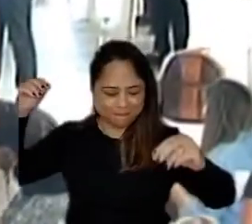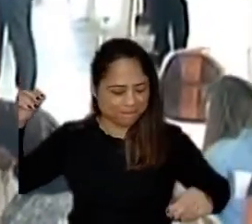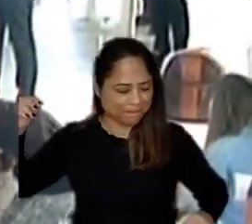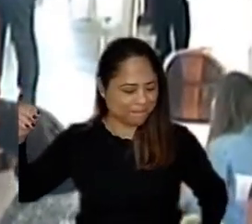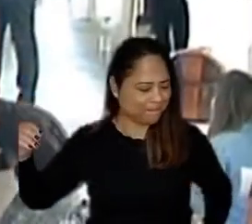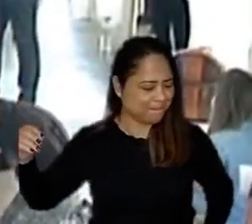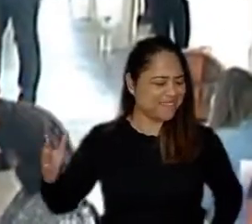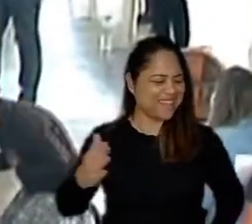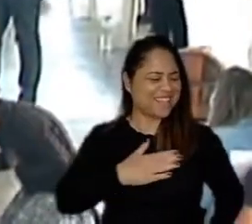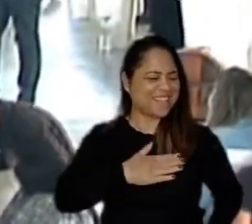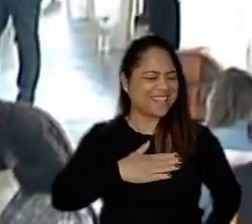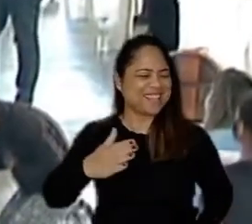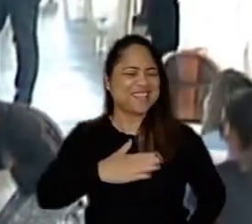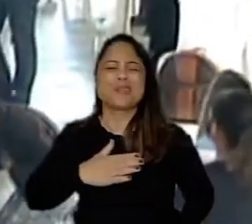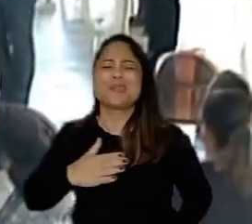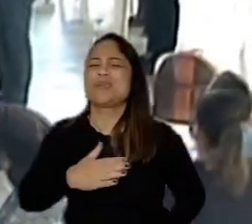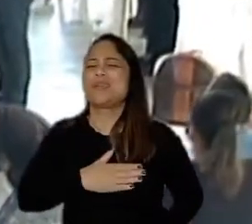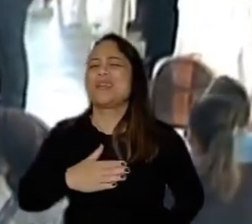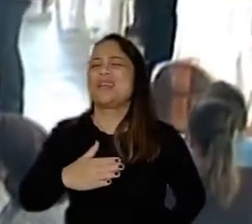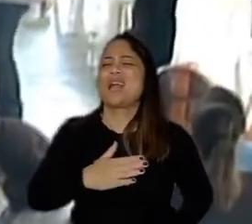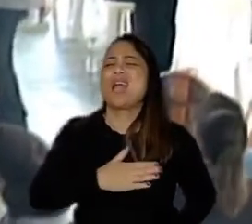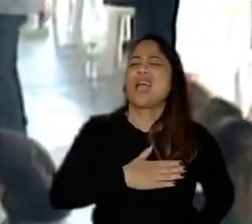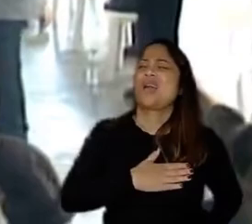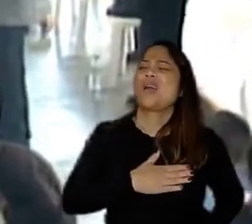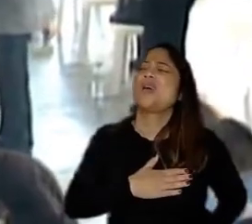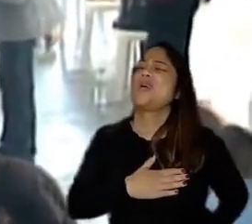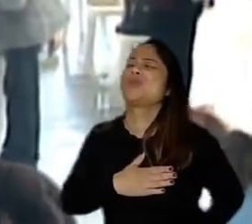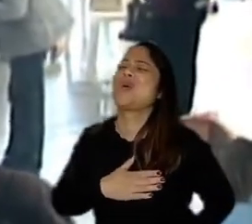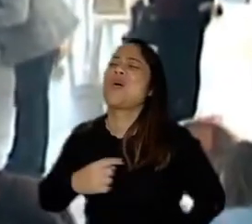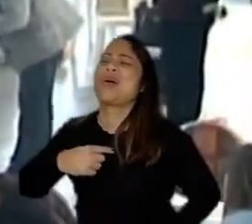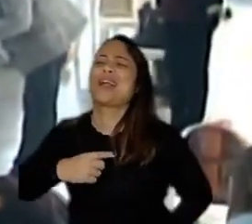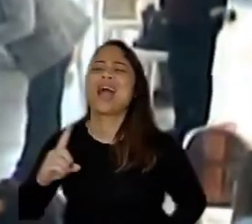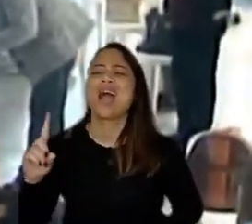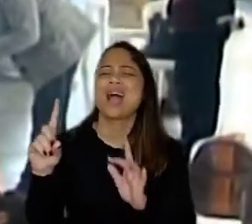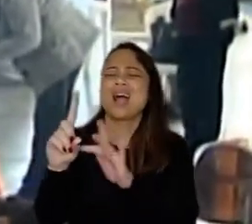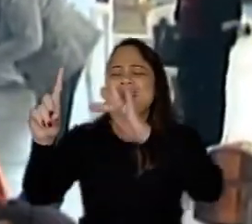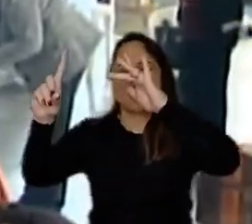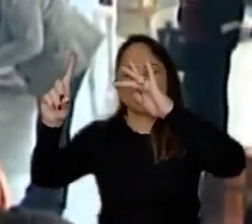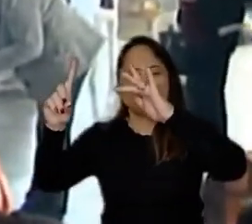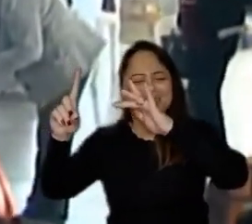serei sarado. Se eu